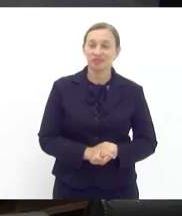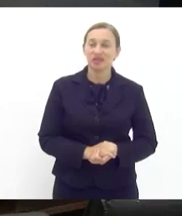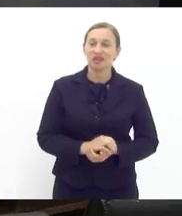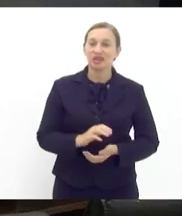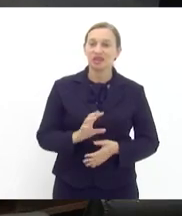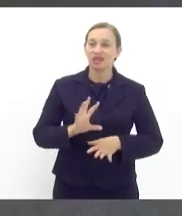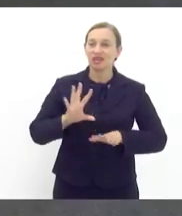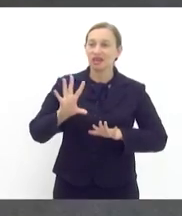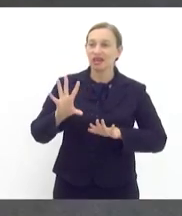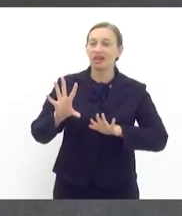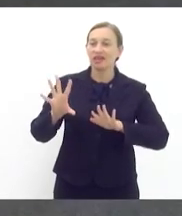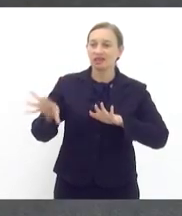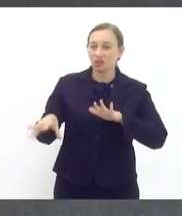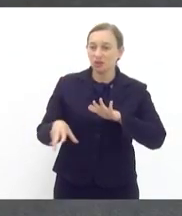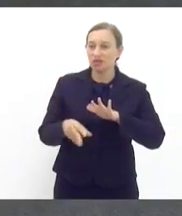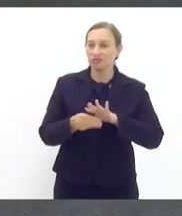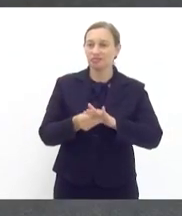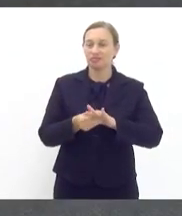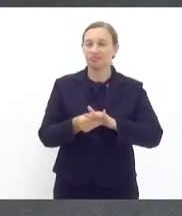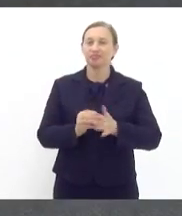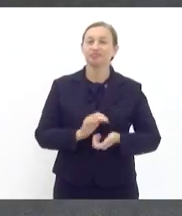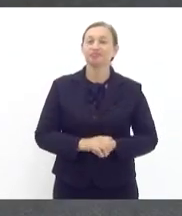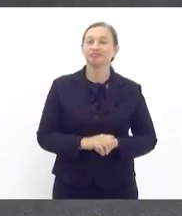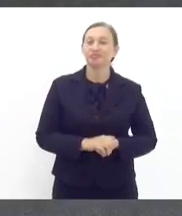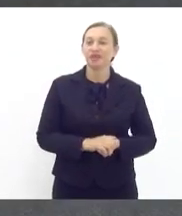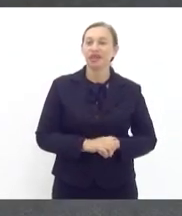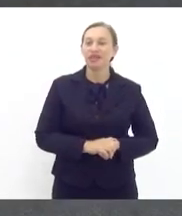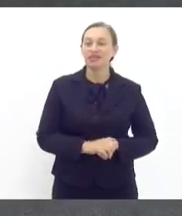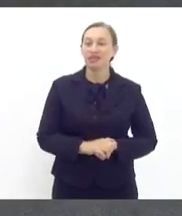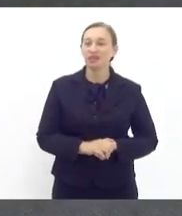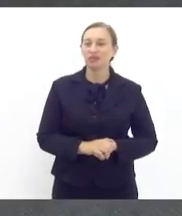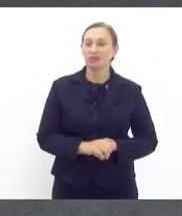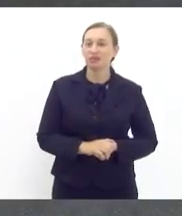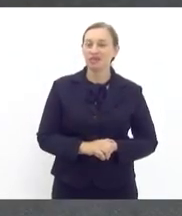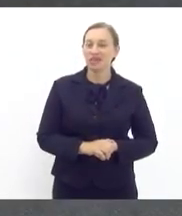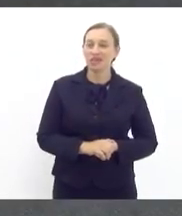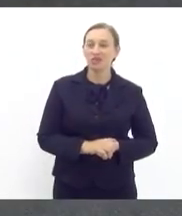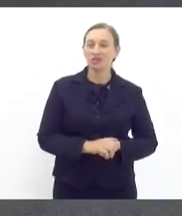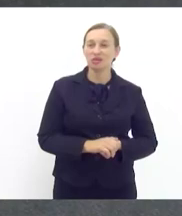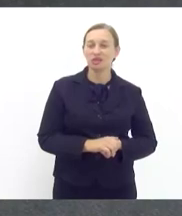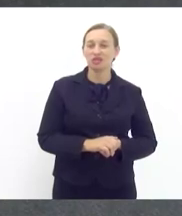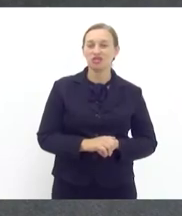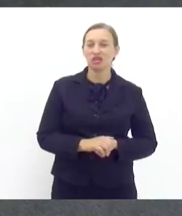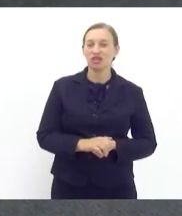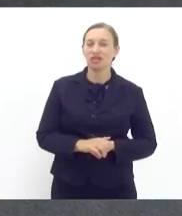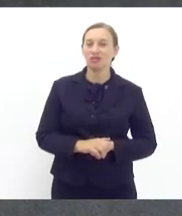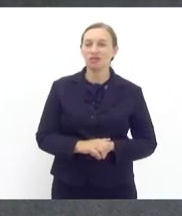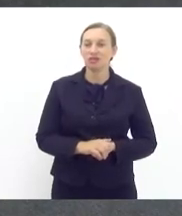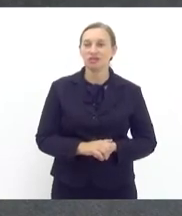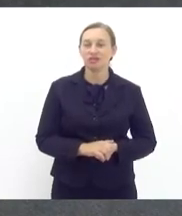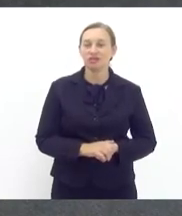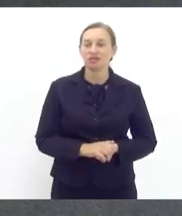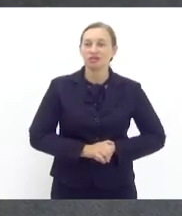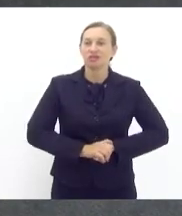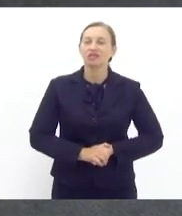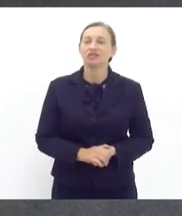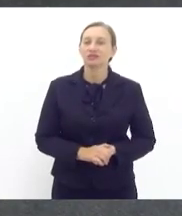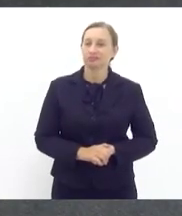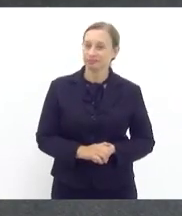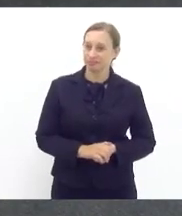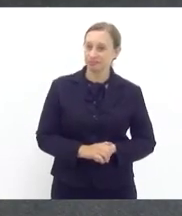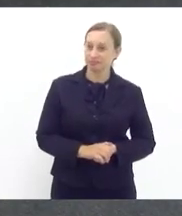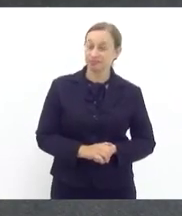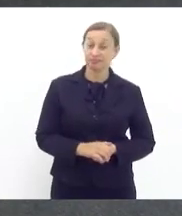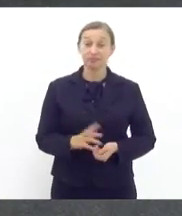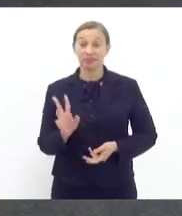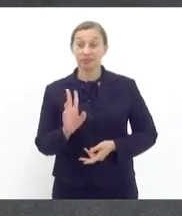ponto porque o desenvolvimento da minuta que como